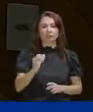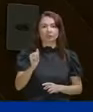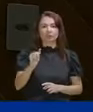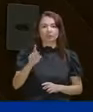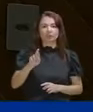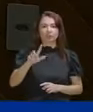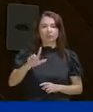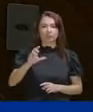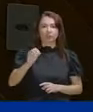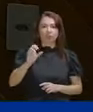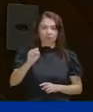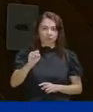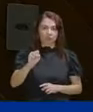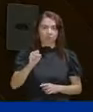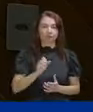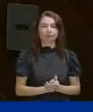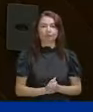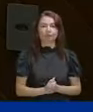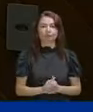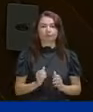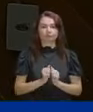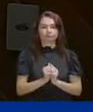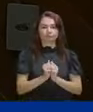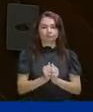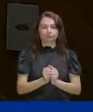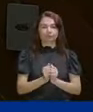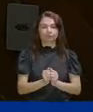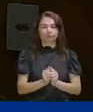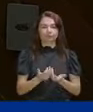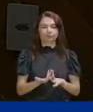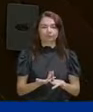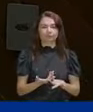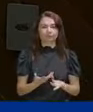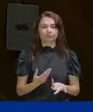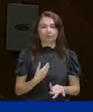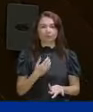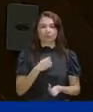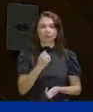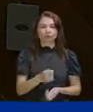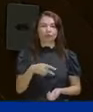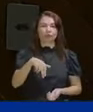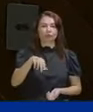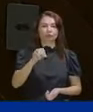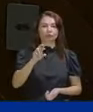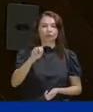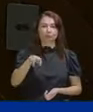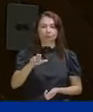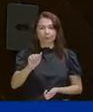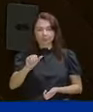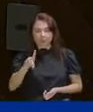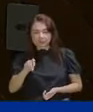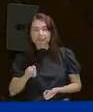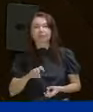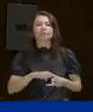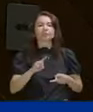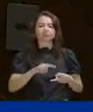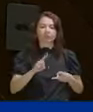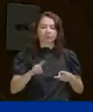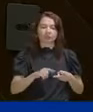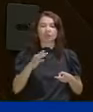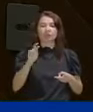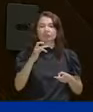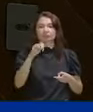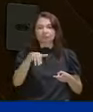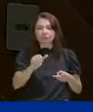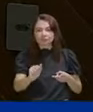Porque, além de ele ter sido acompanhado pelo doutor Normandes, pela doutora Tina, ele abarcou